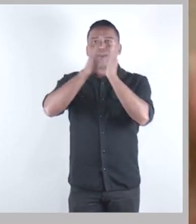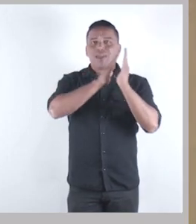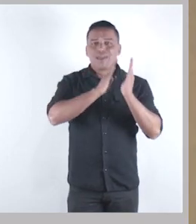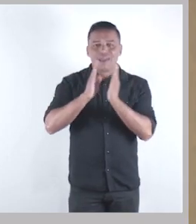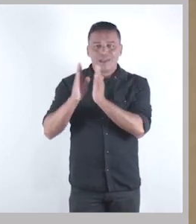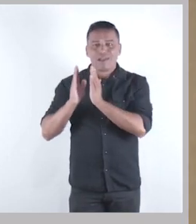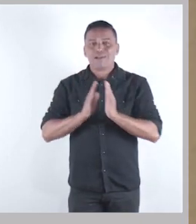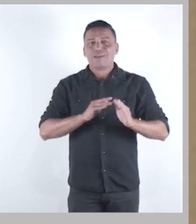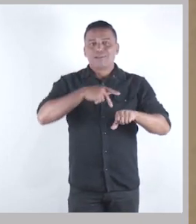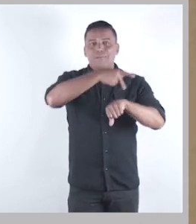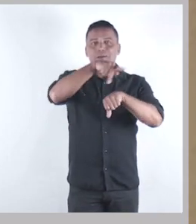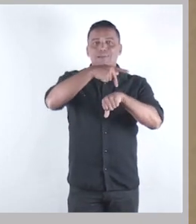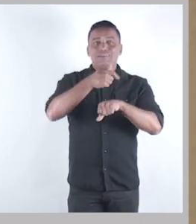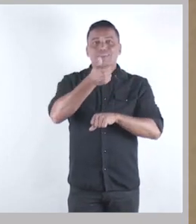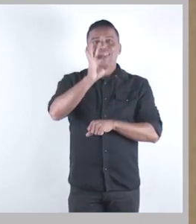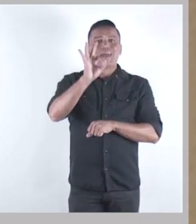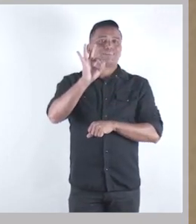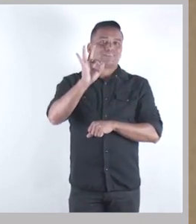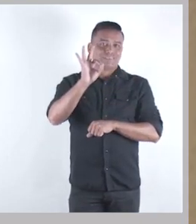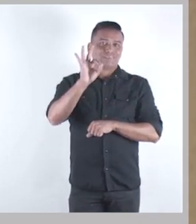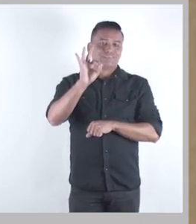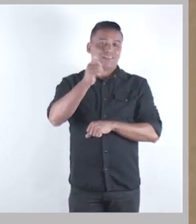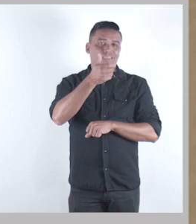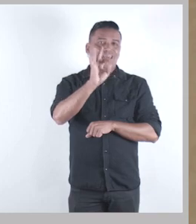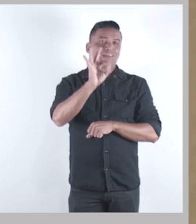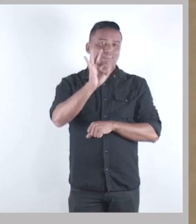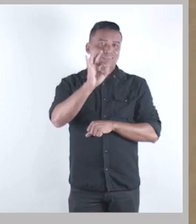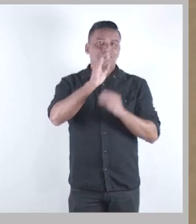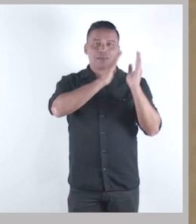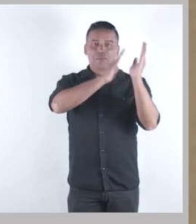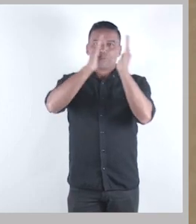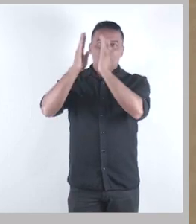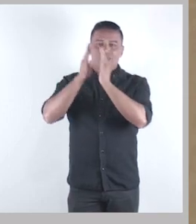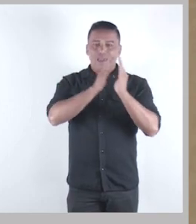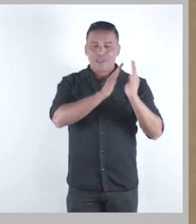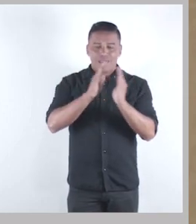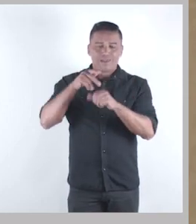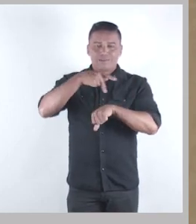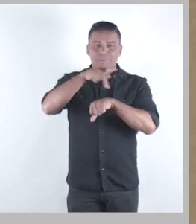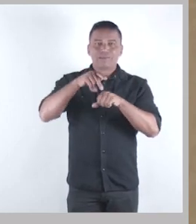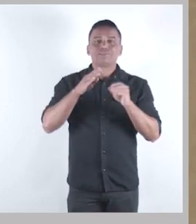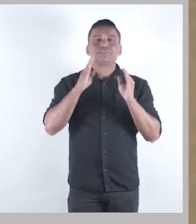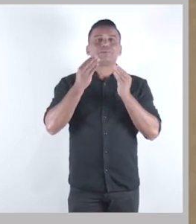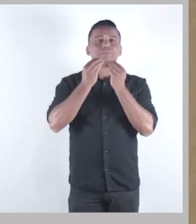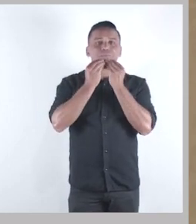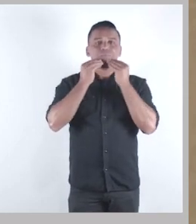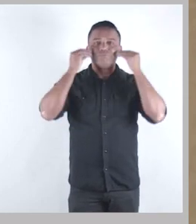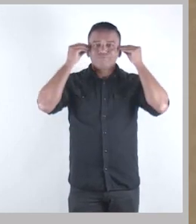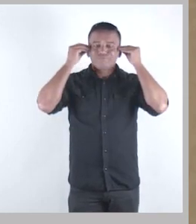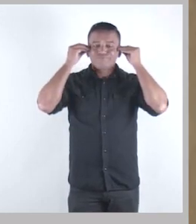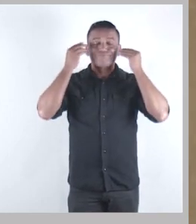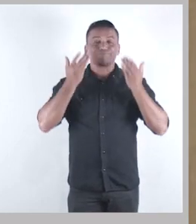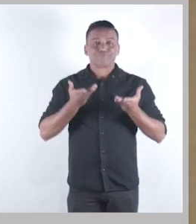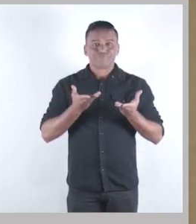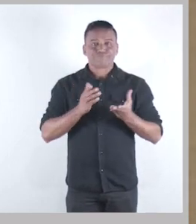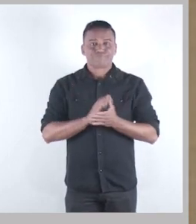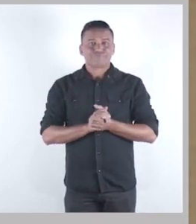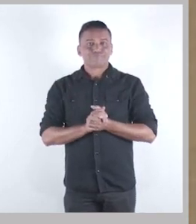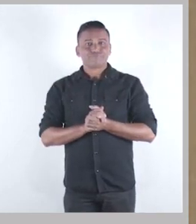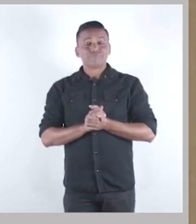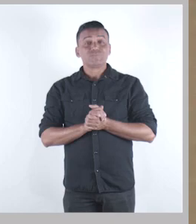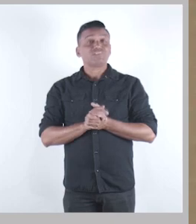temos 10 bibliotecas provinciais, quer dizer, são 10 províncias em Moçambique, e cada tem uma biblioteca provincial.